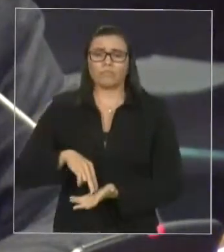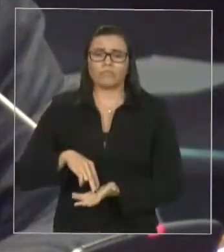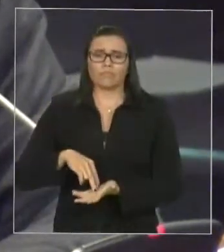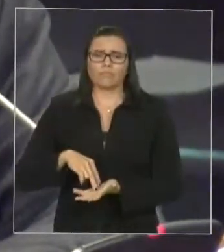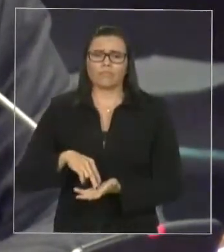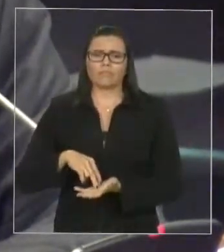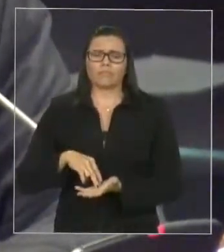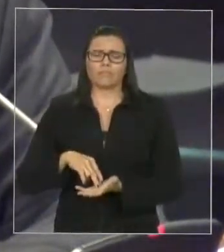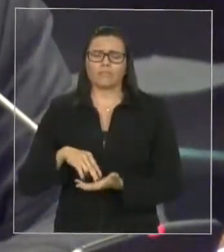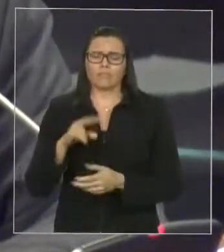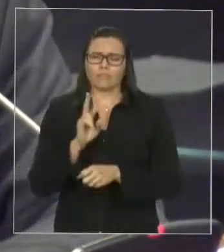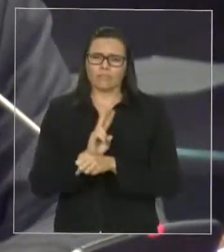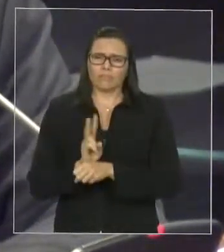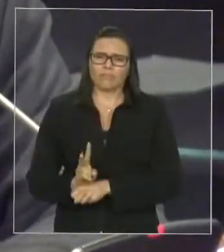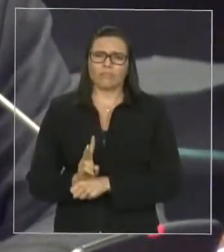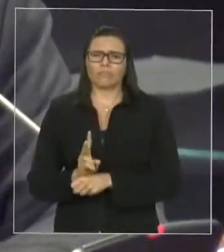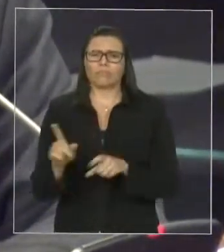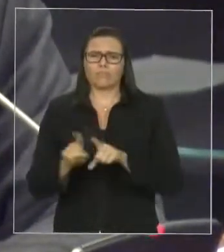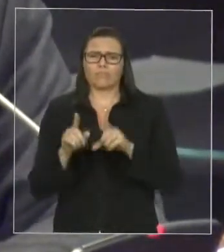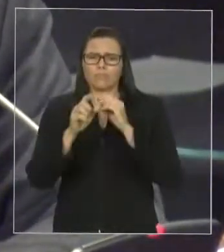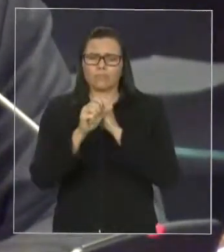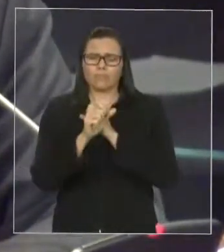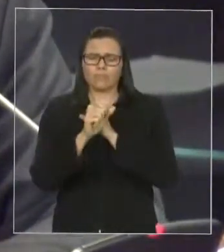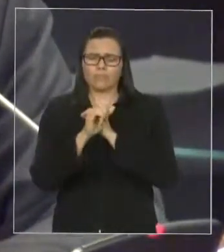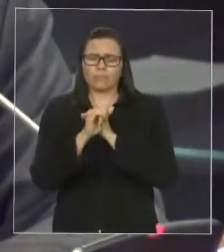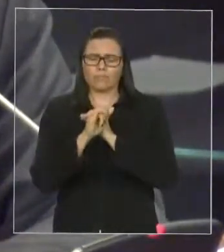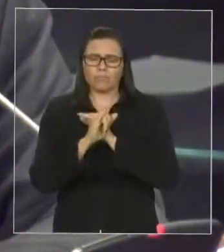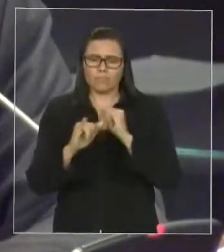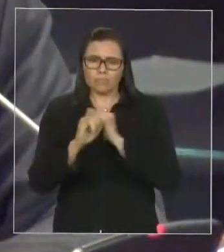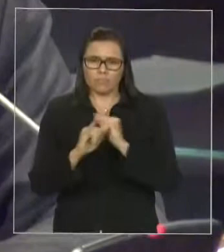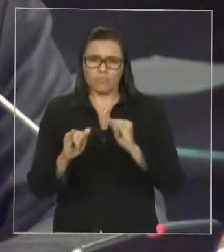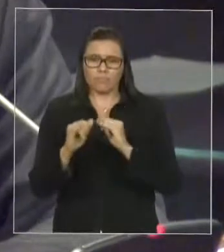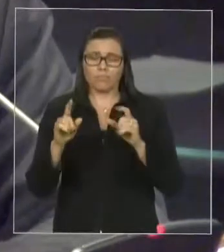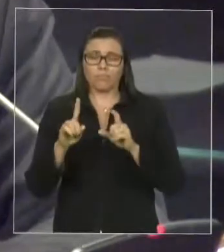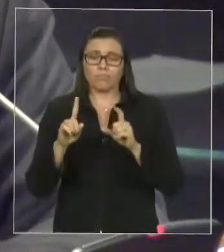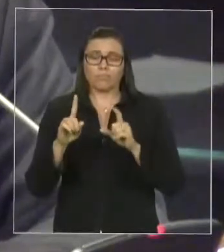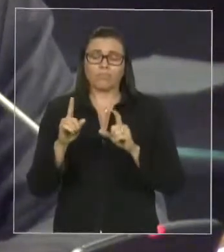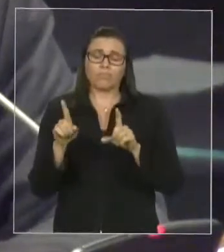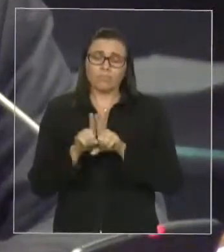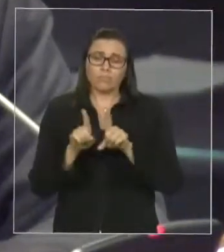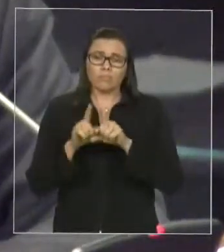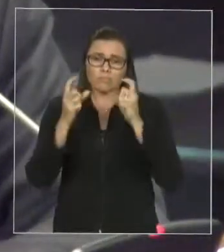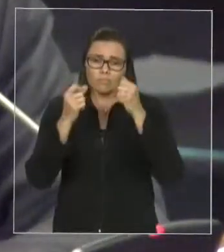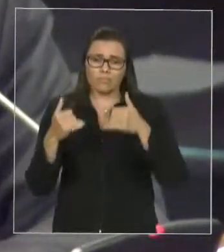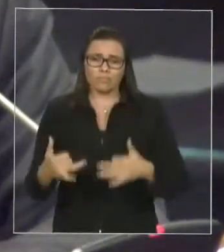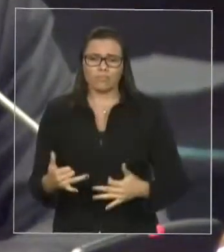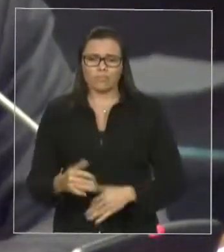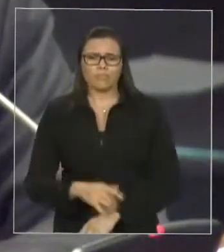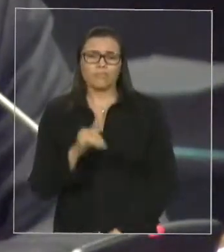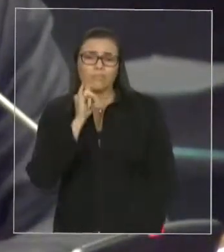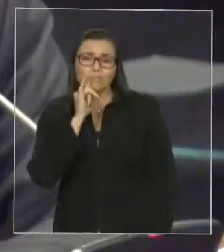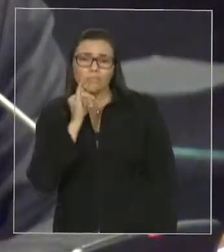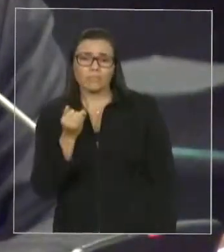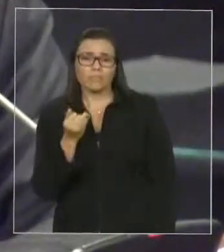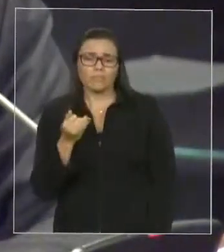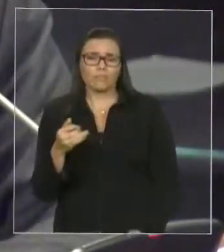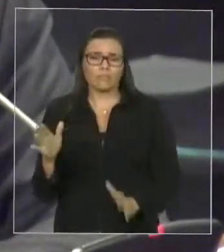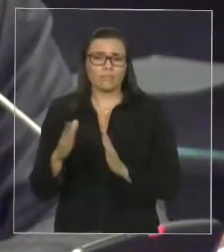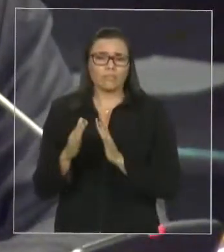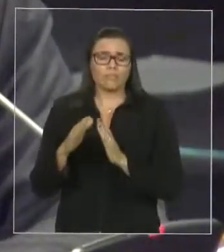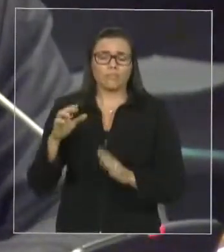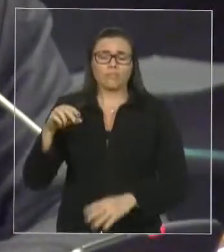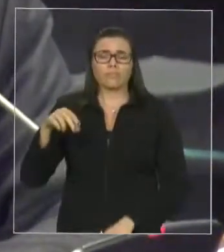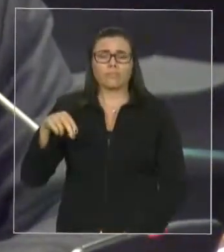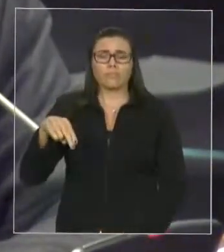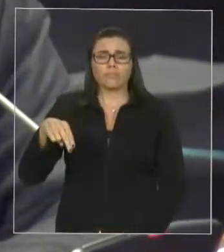ampliar. Poderiam, inclusive, ter falado da Casa Ninar, que o governo do Maranhão tirou um órgão público que